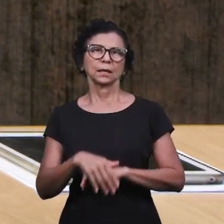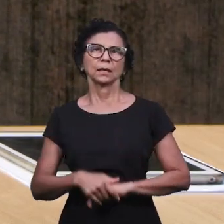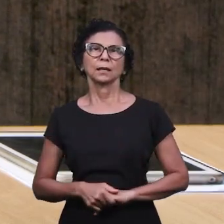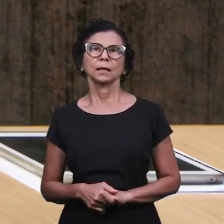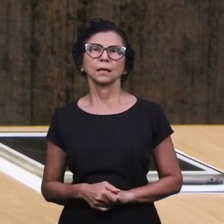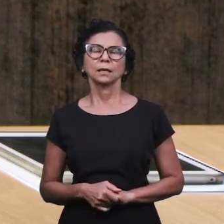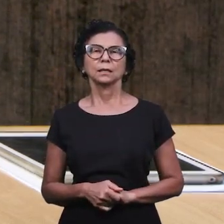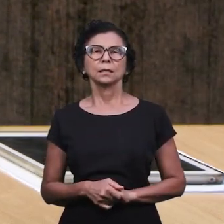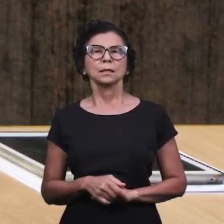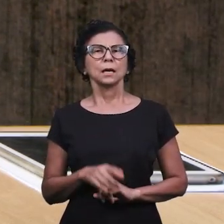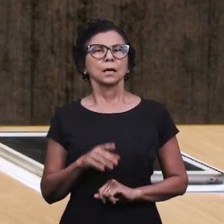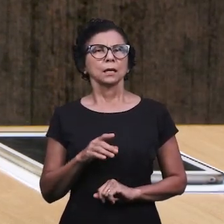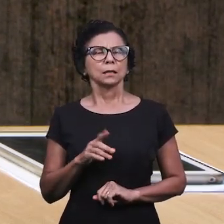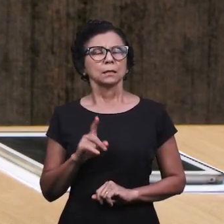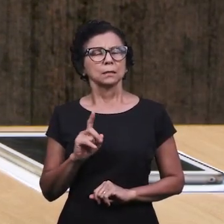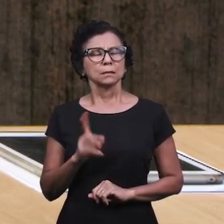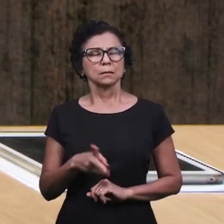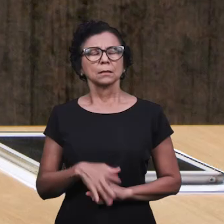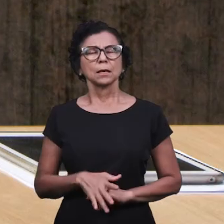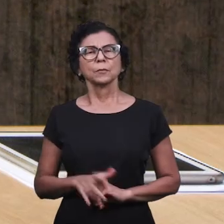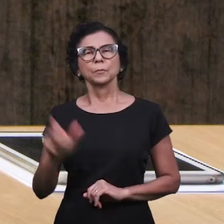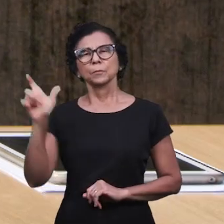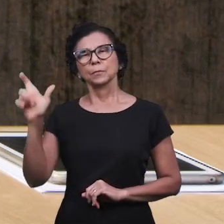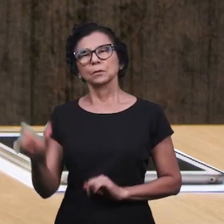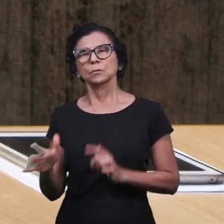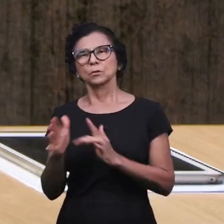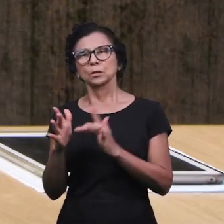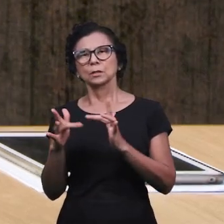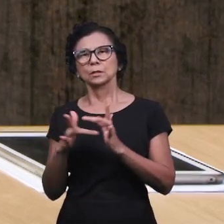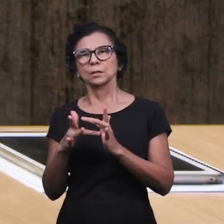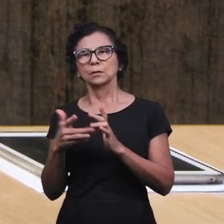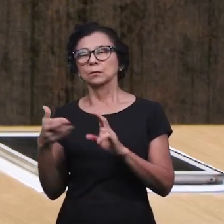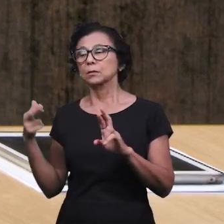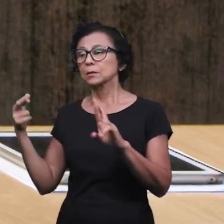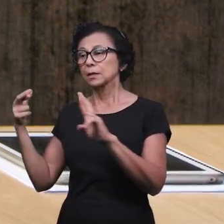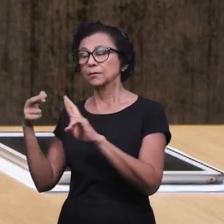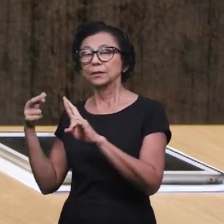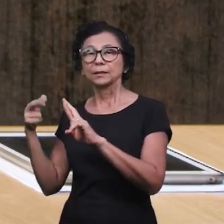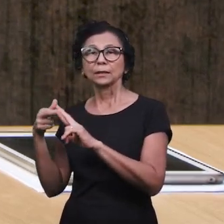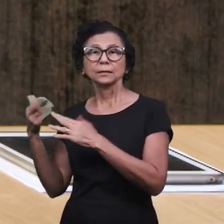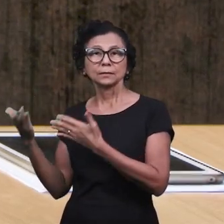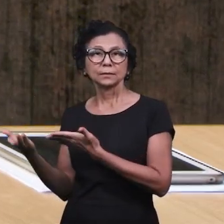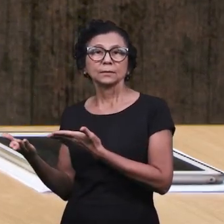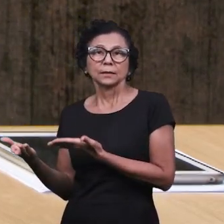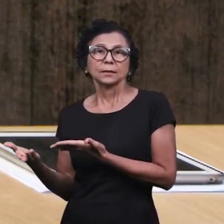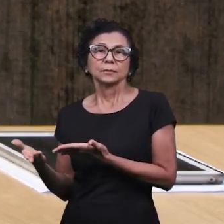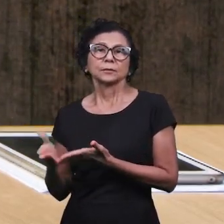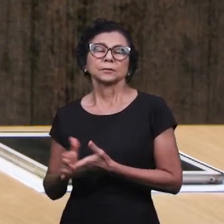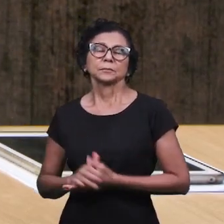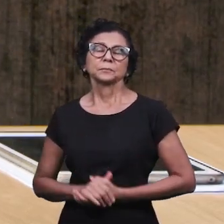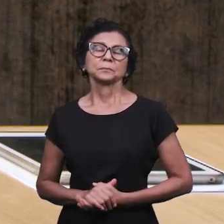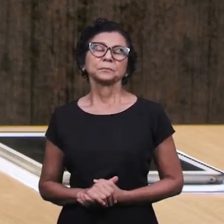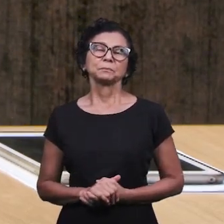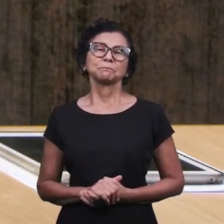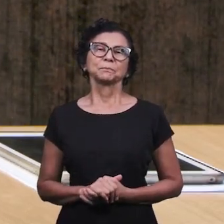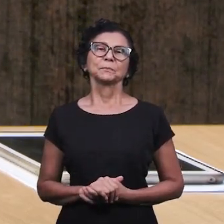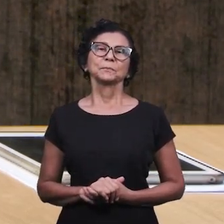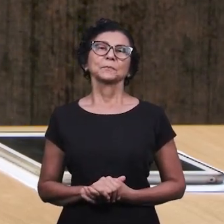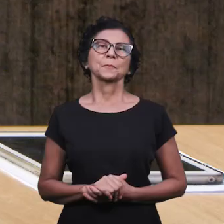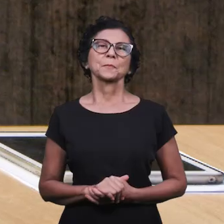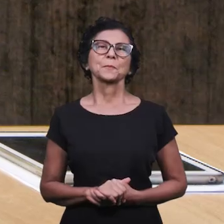o nosso padrão, para a pessoa do Senhor Jesus, que é o nosso exemplo e a nossa referência